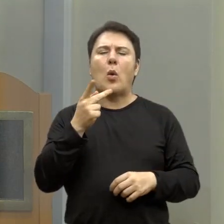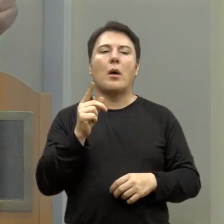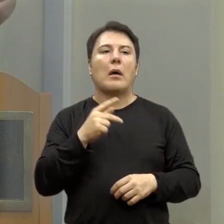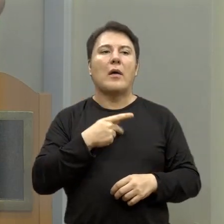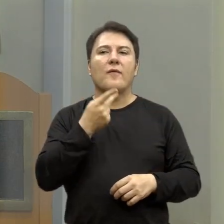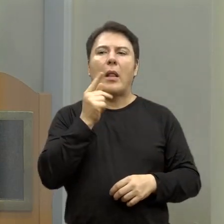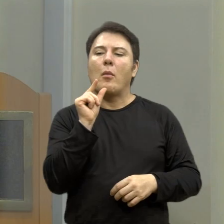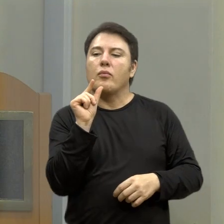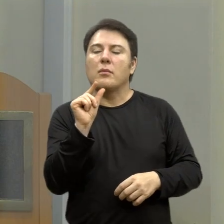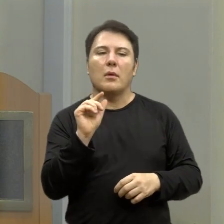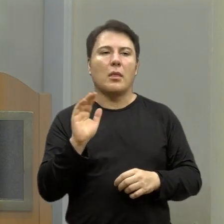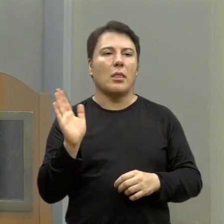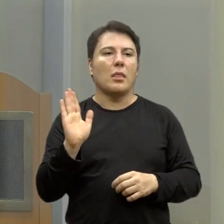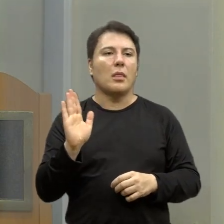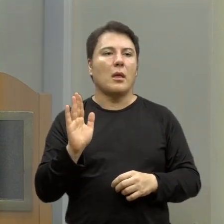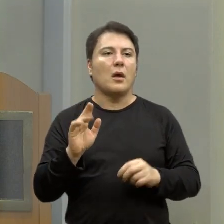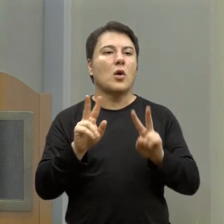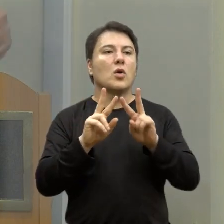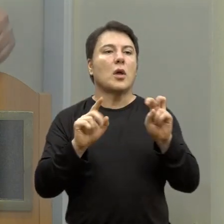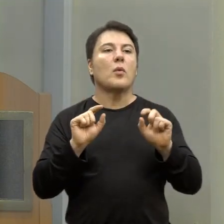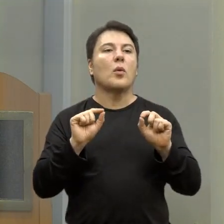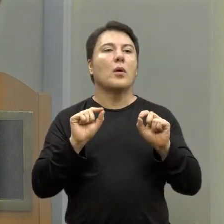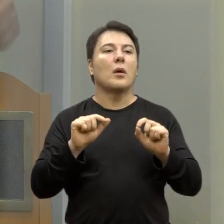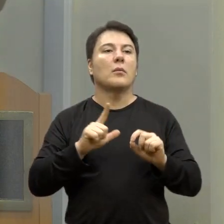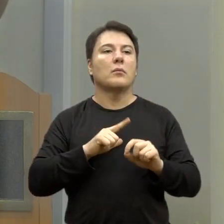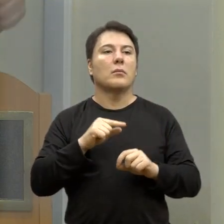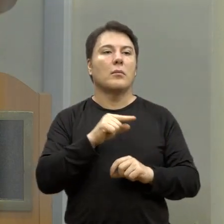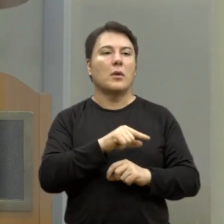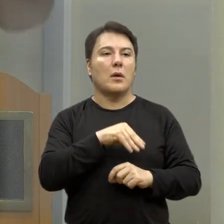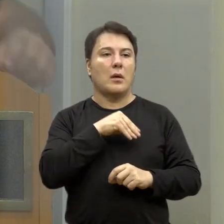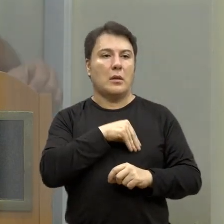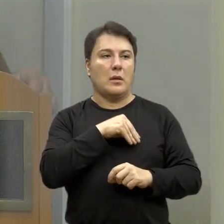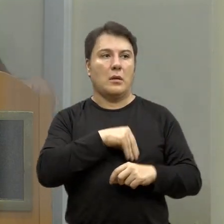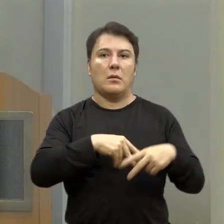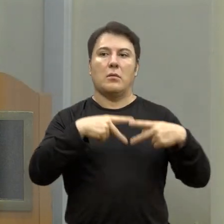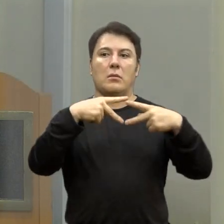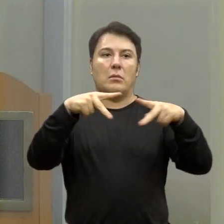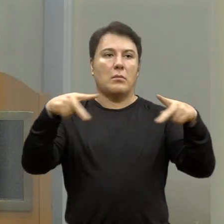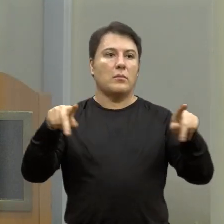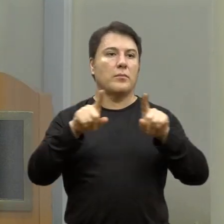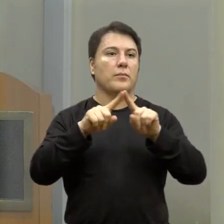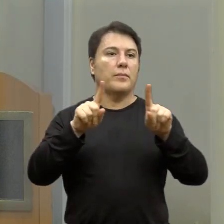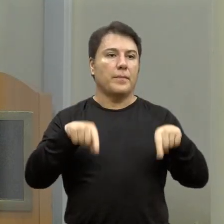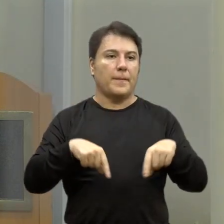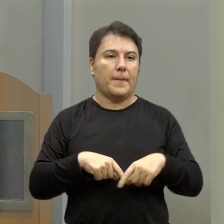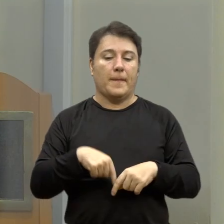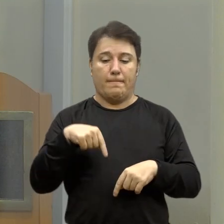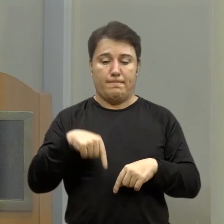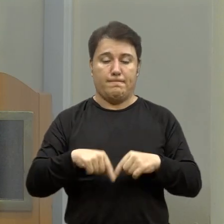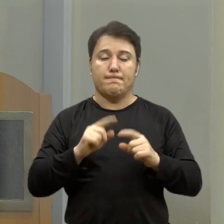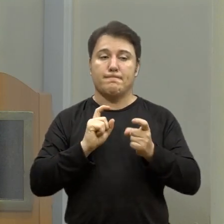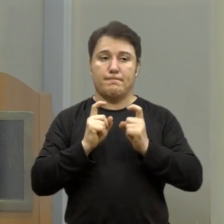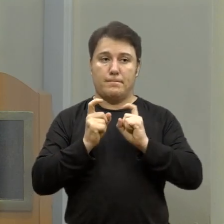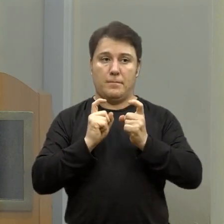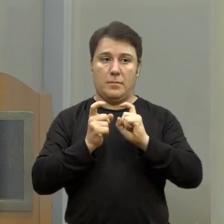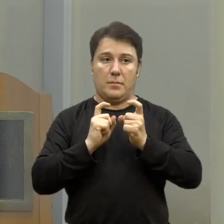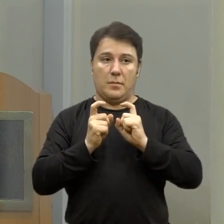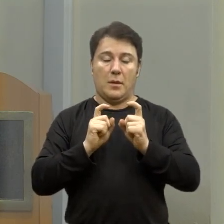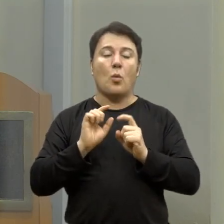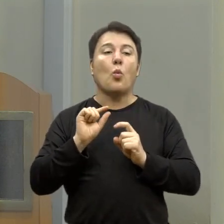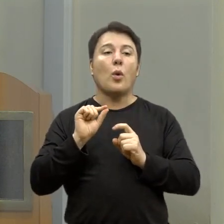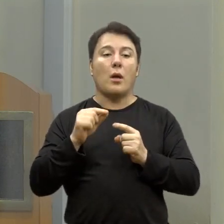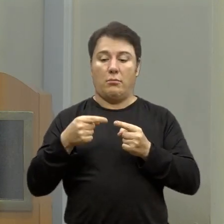uma sílaba sobre o que foi cometido no lerite dos servidores. nessa sessão da